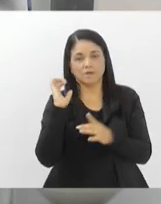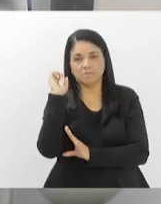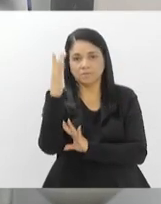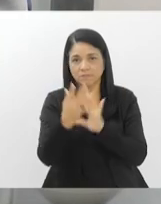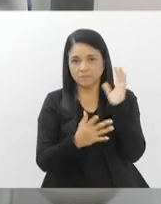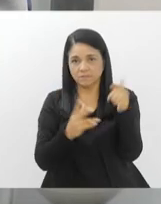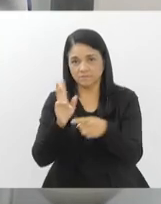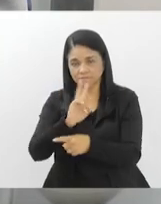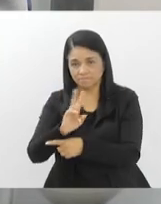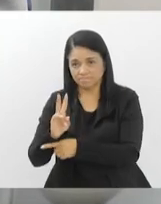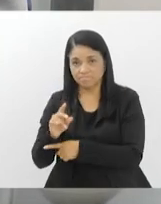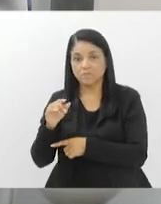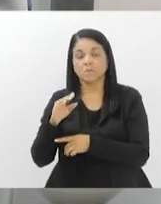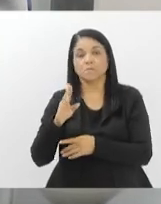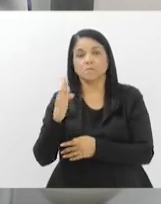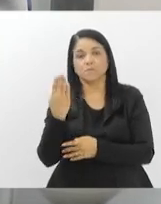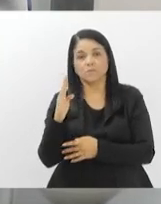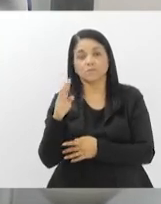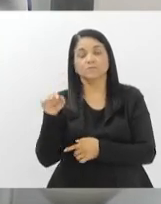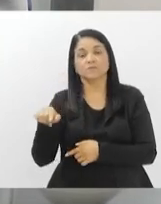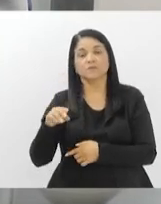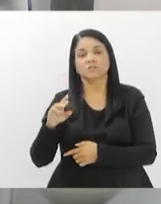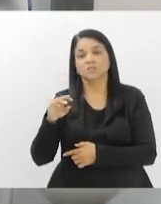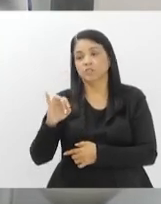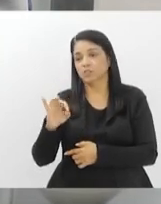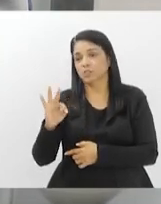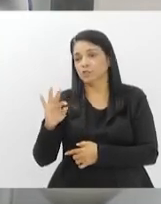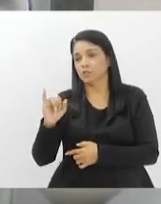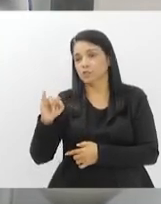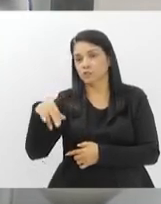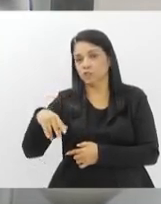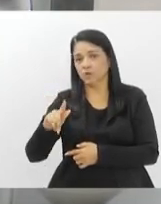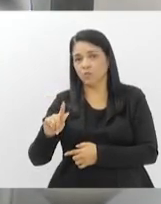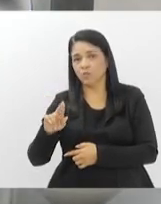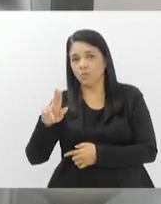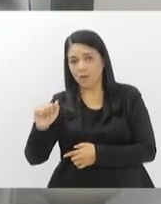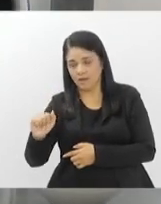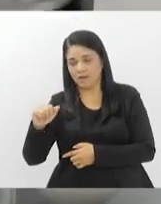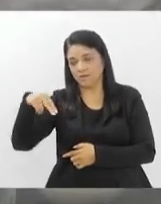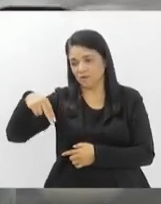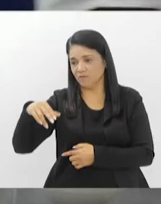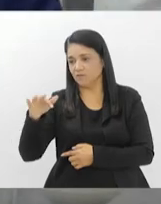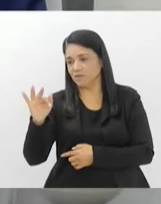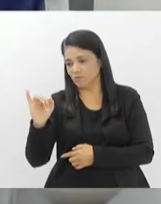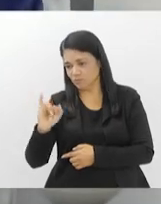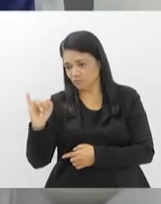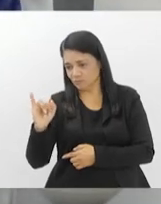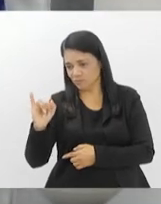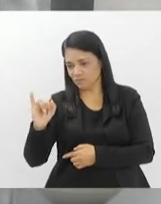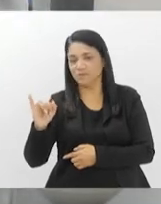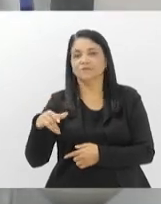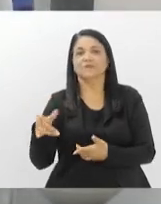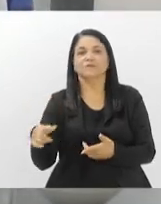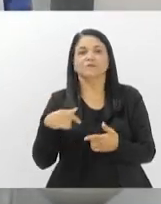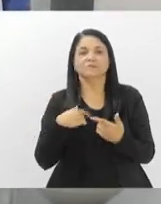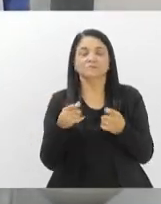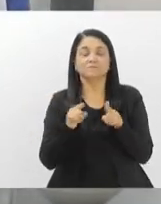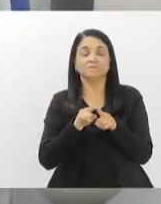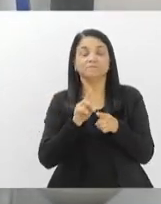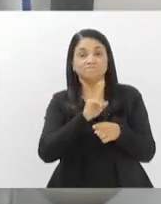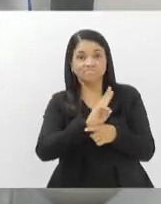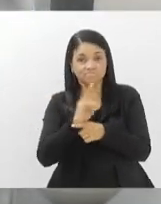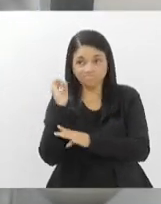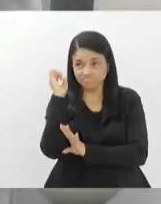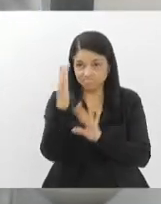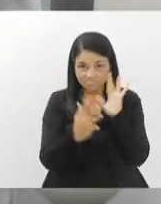de Tinguá, localizada no município de Nova Iguaçu, para aparecer deputado Luiz Paulo. Presidente, também pela constitucionalidade, a Reserva do